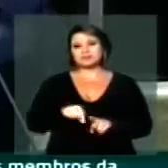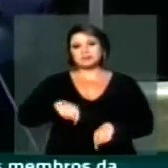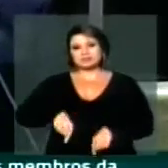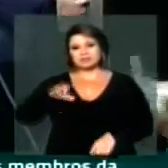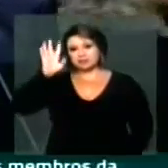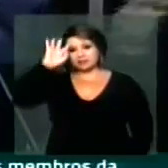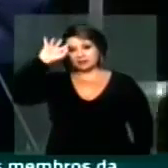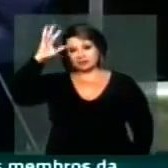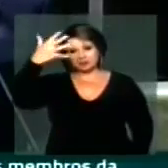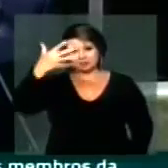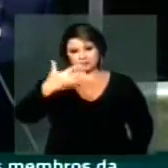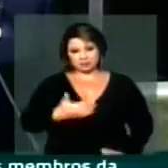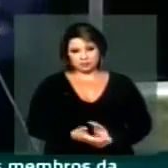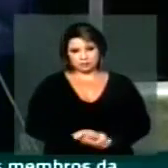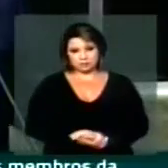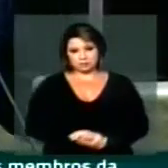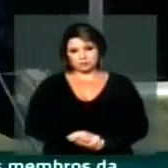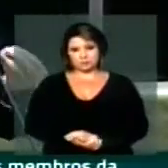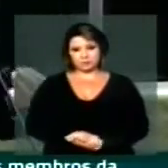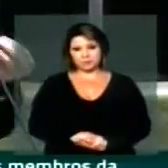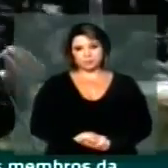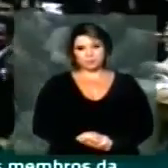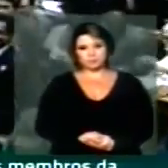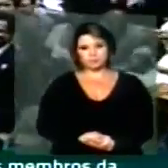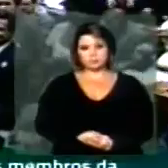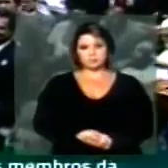nós que decidimos.